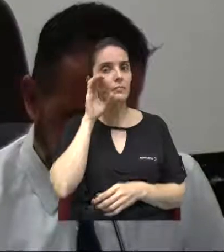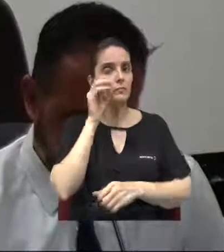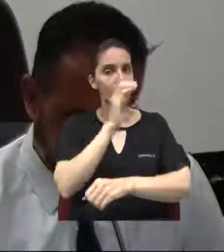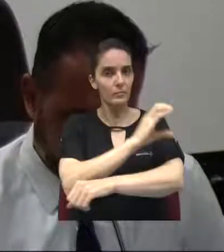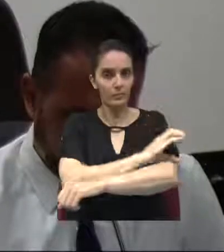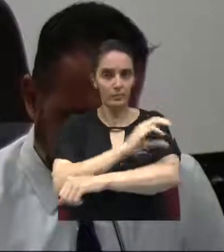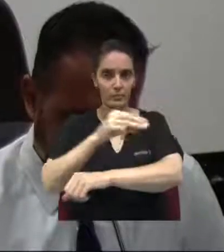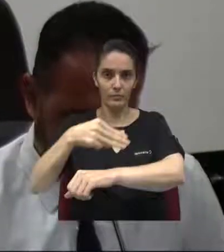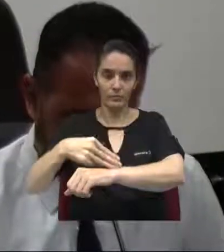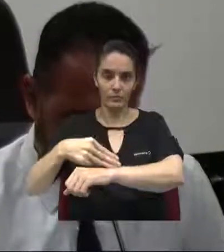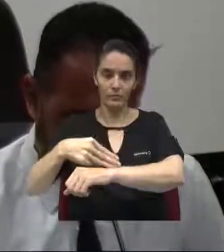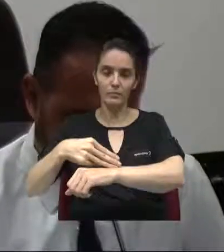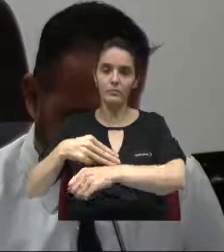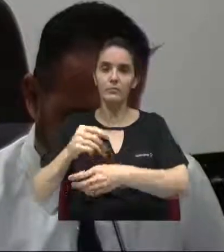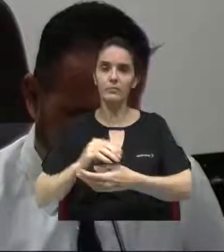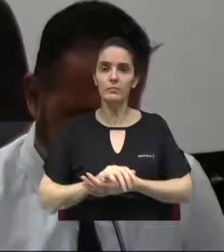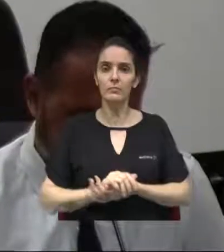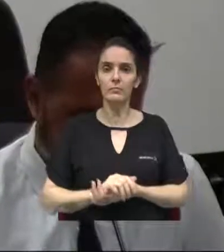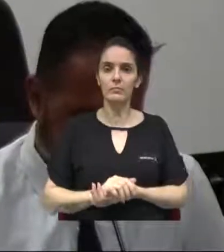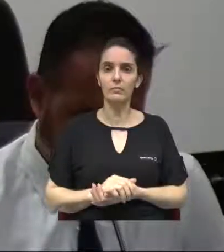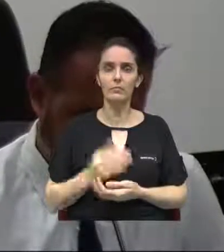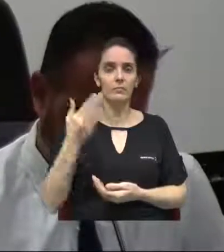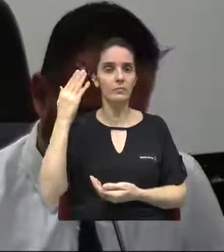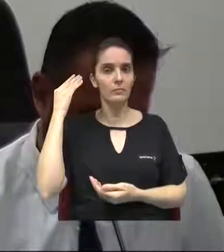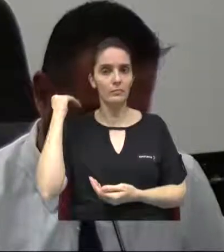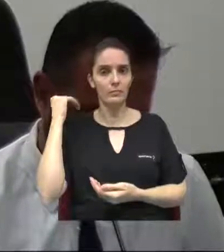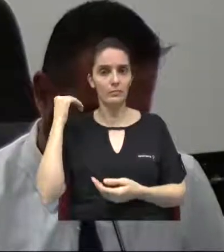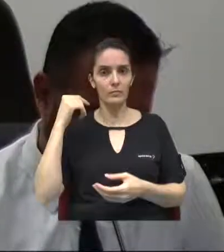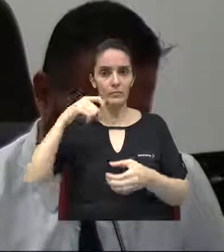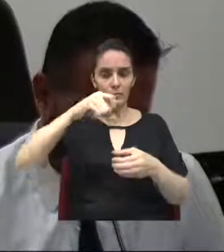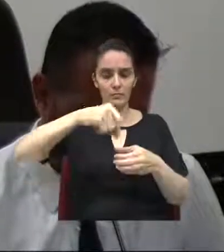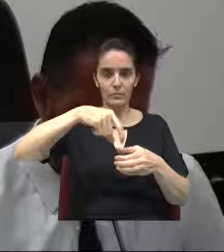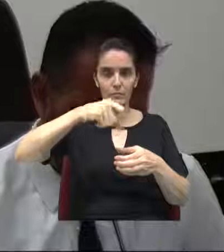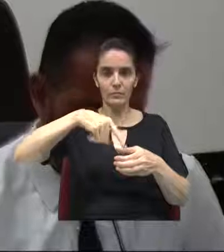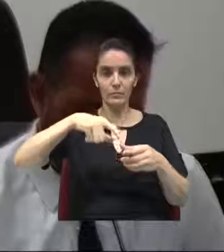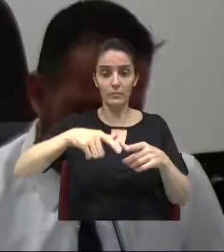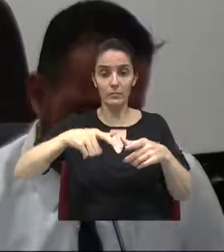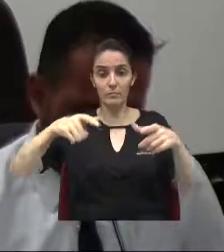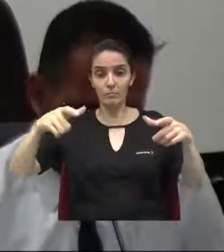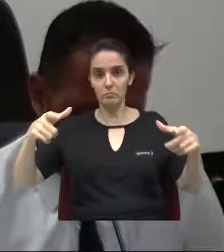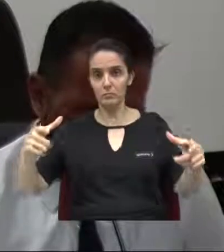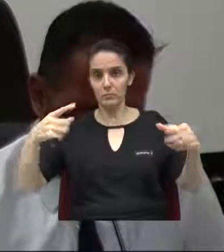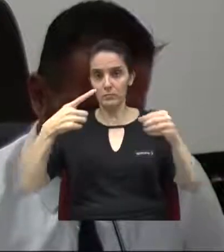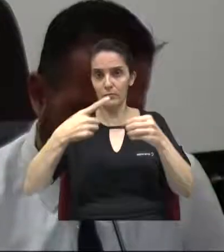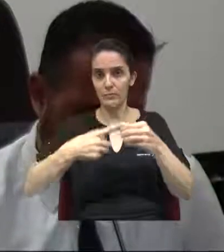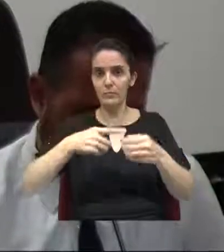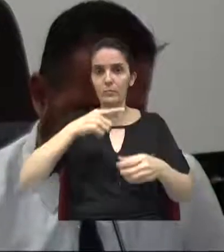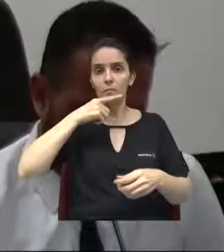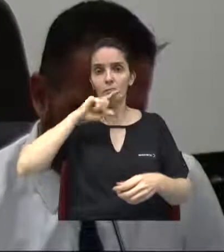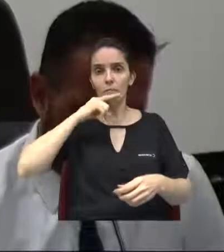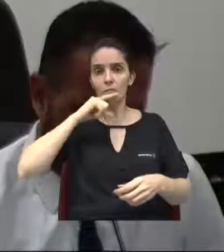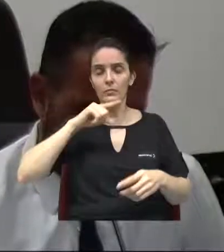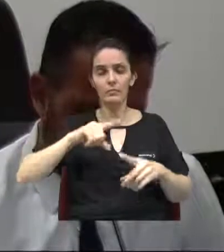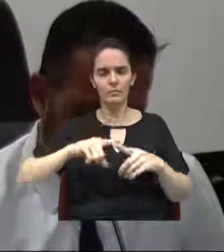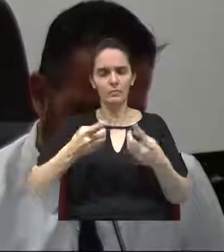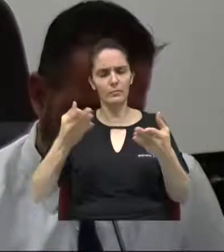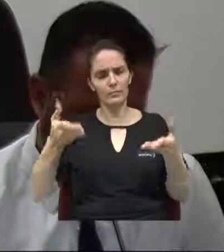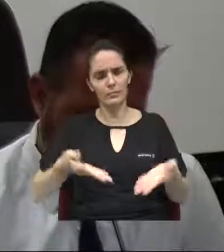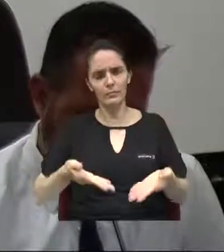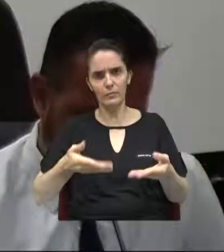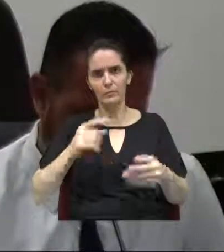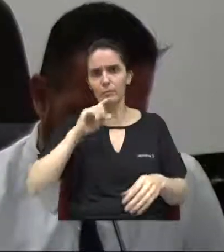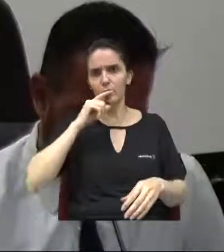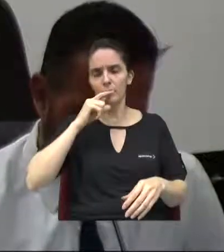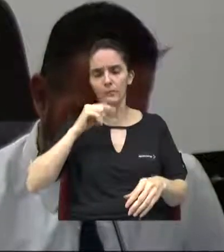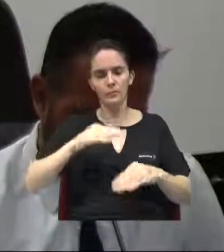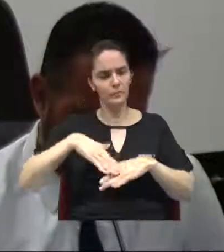CEPROSOM é uma autarquia que, na época, a arrecadação ela era maior que Iracemápolis. Hoje, não, a arrecadação de Iracemápolis é muito grande. Uma autarquia com